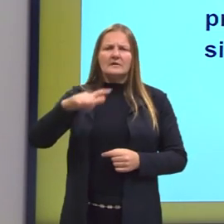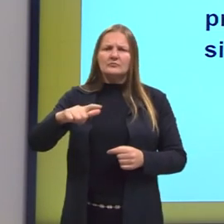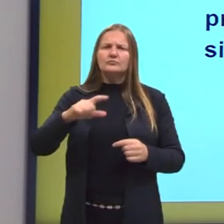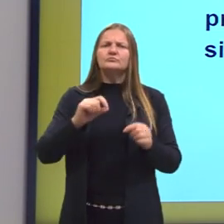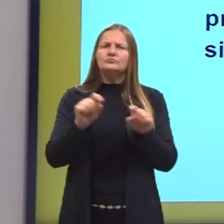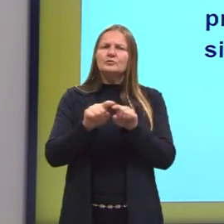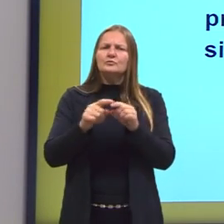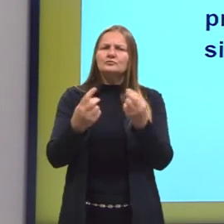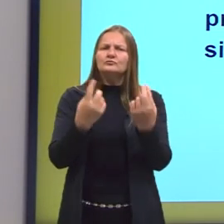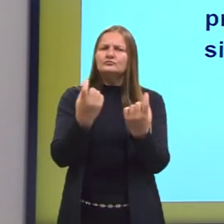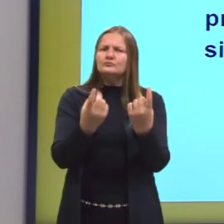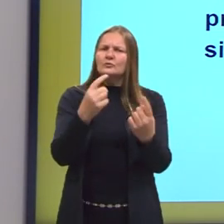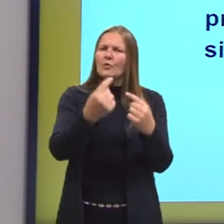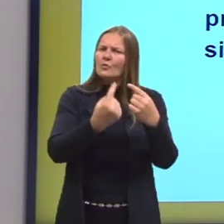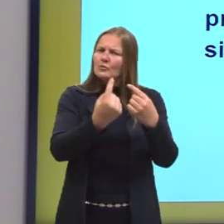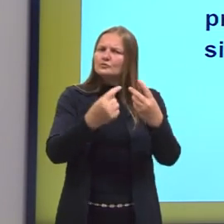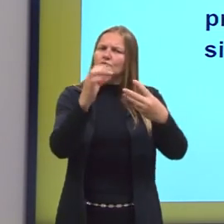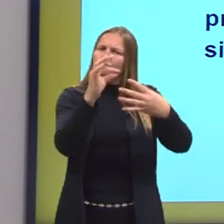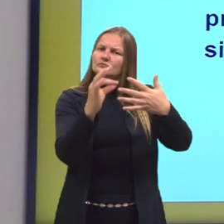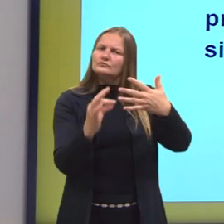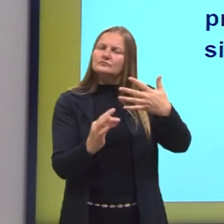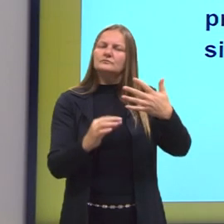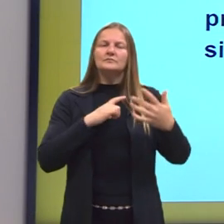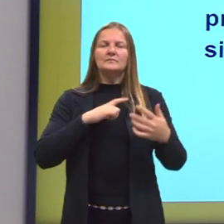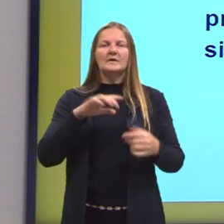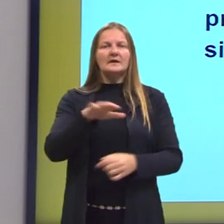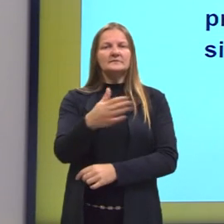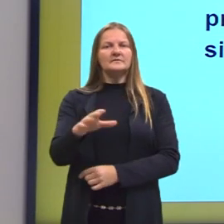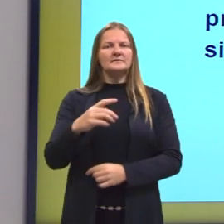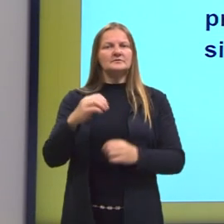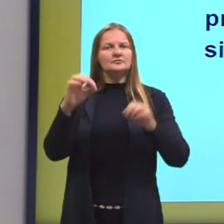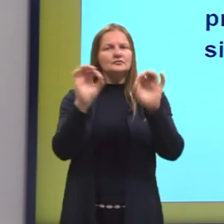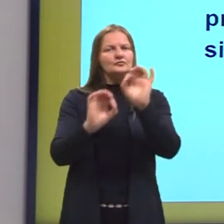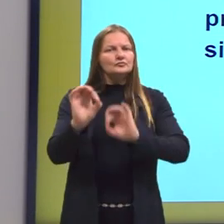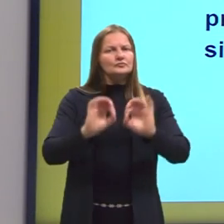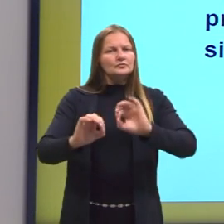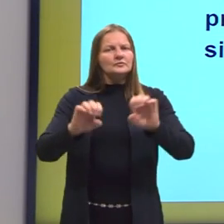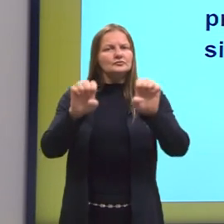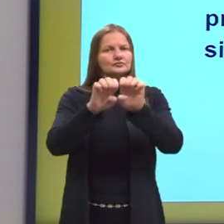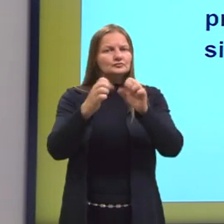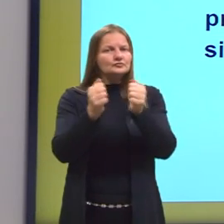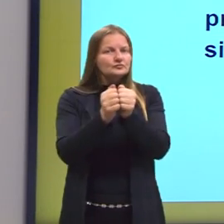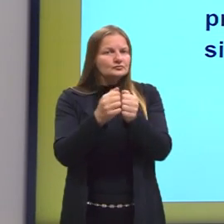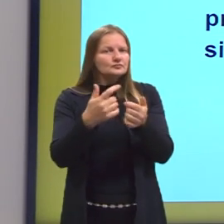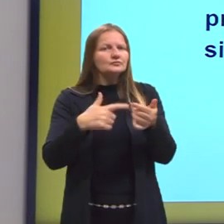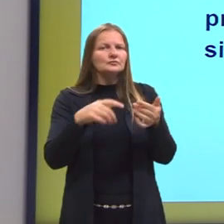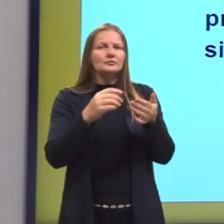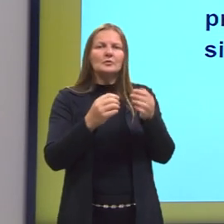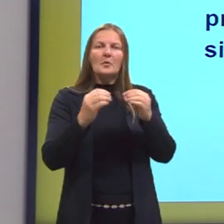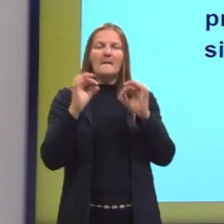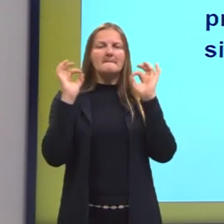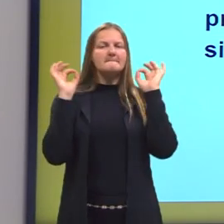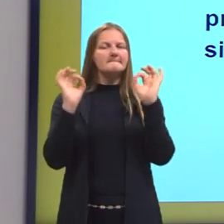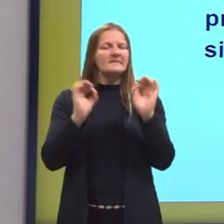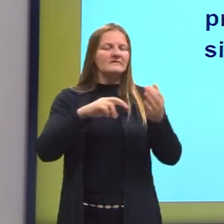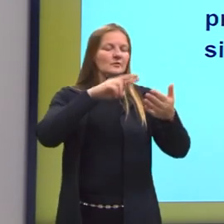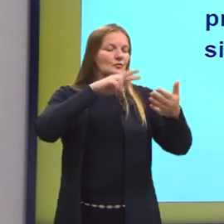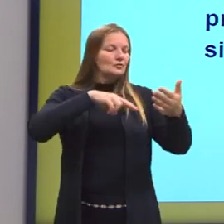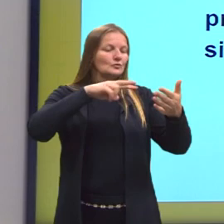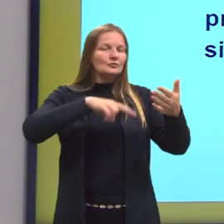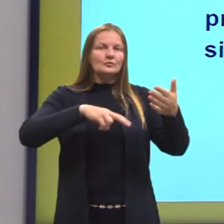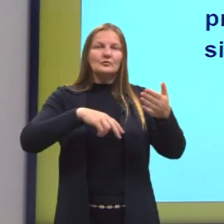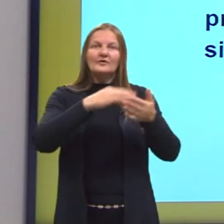existência de determinados elementos que quando dispostos juntos promovem a perfeita leitura do texto